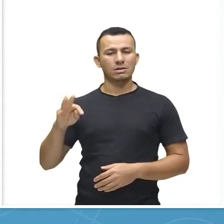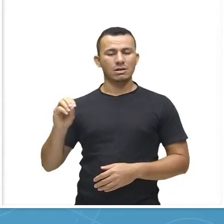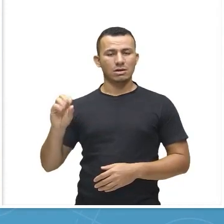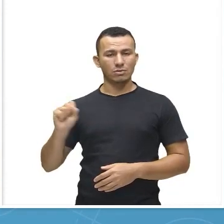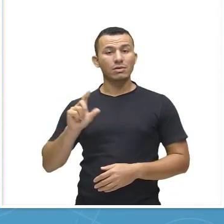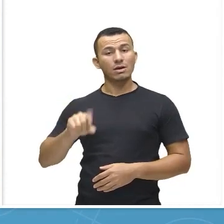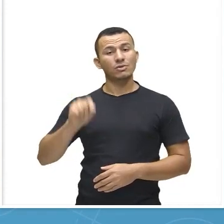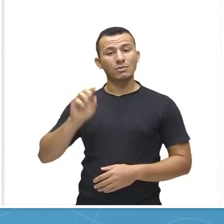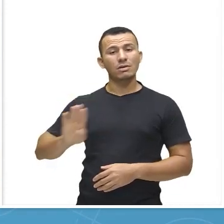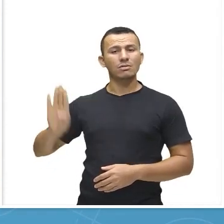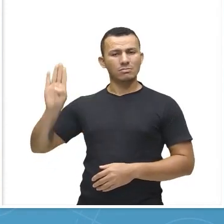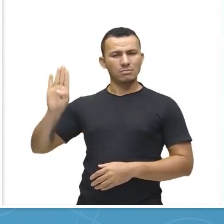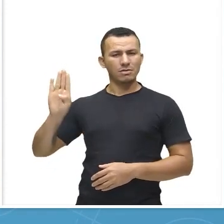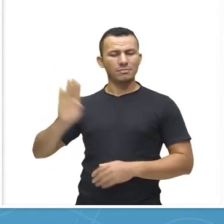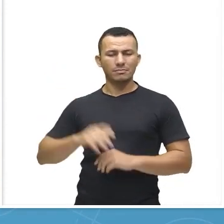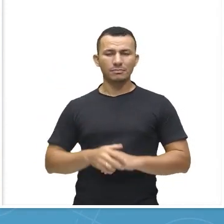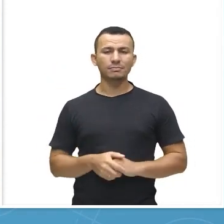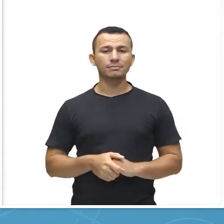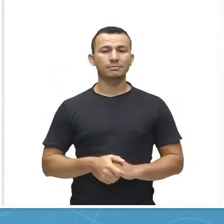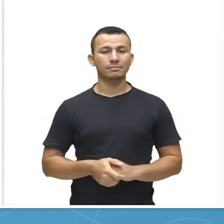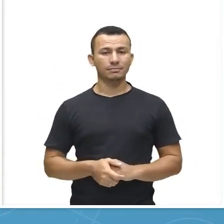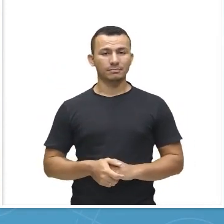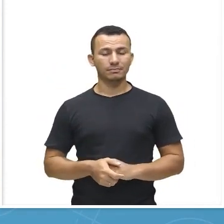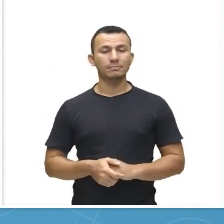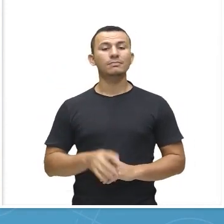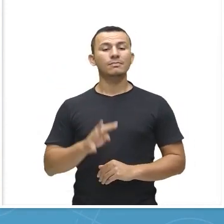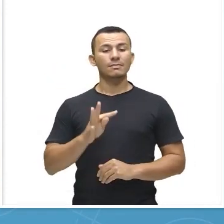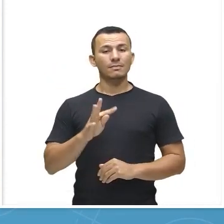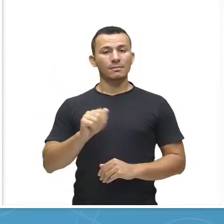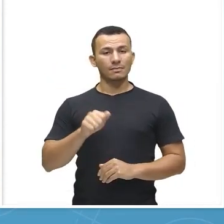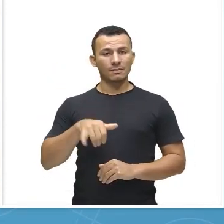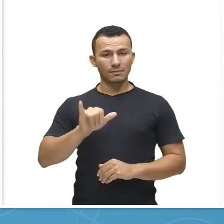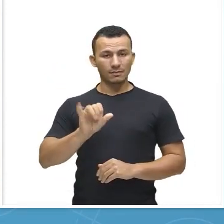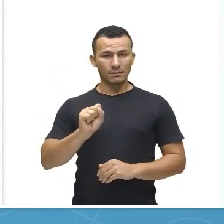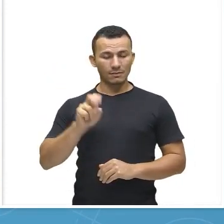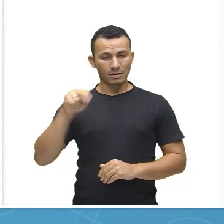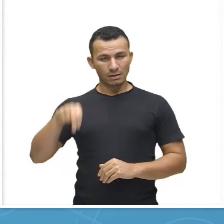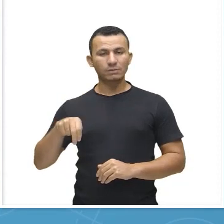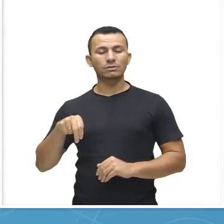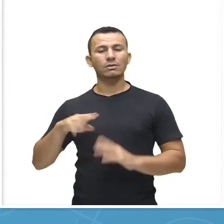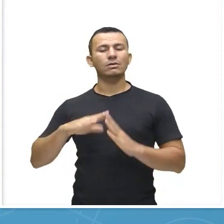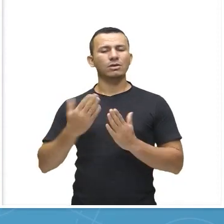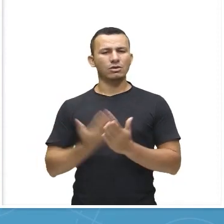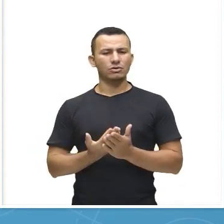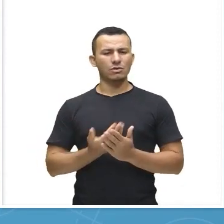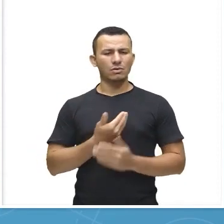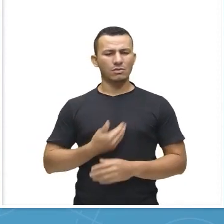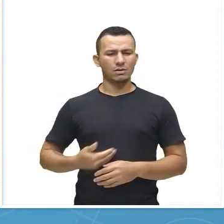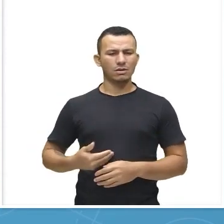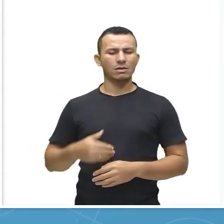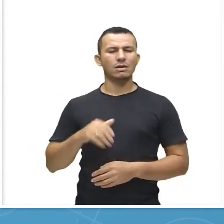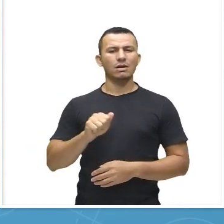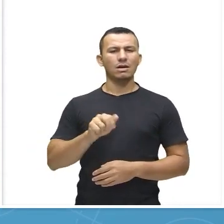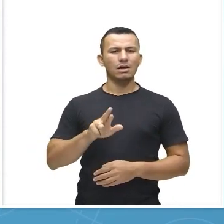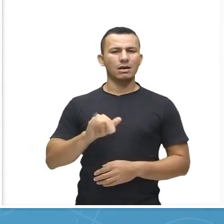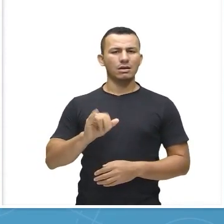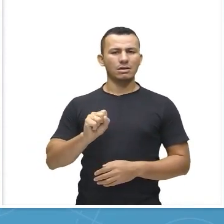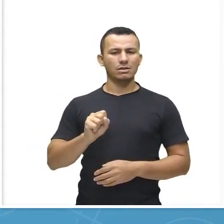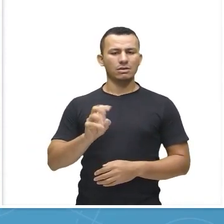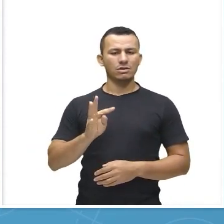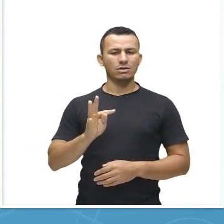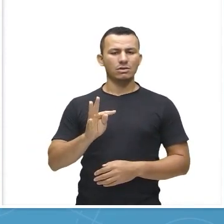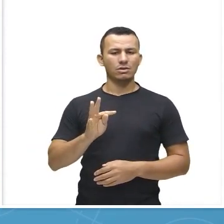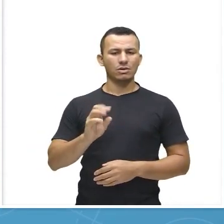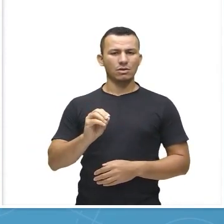é muitos Bs aí, tá? O Tyson, da Escola Aristides Comandante de Alencar, colocou